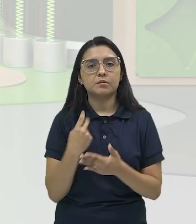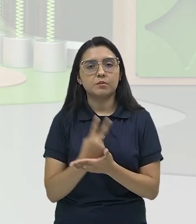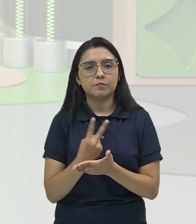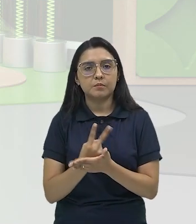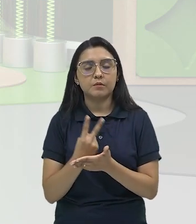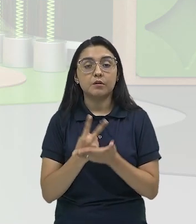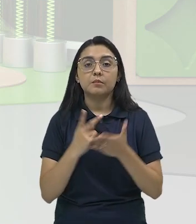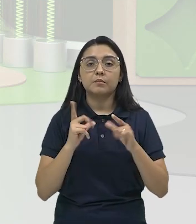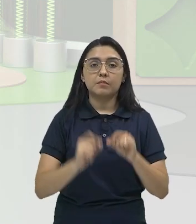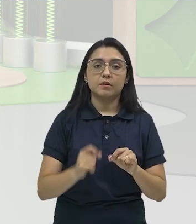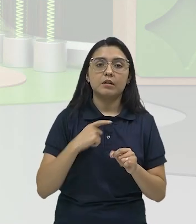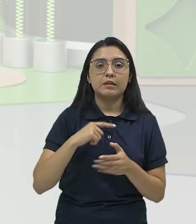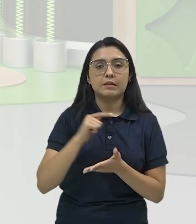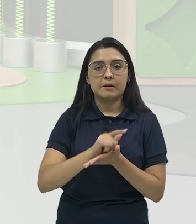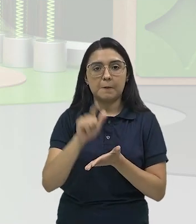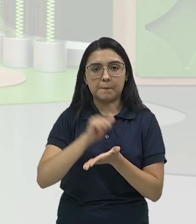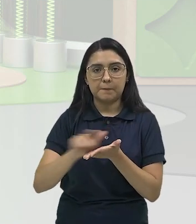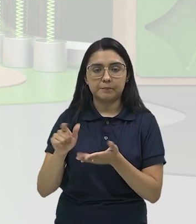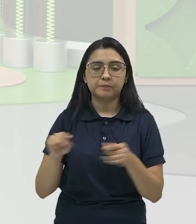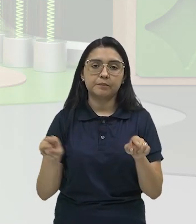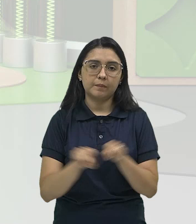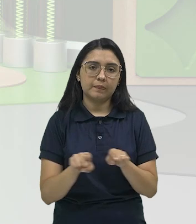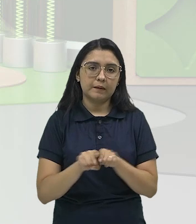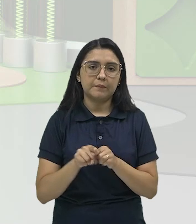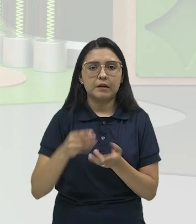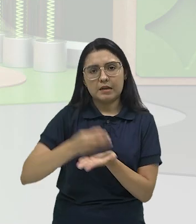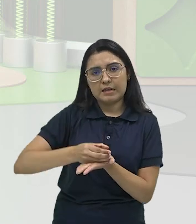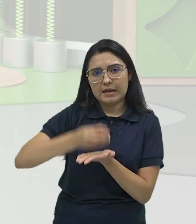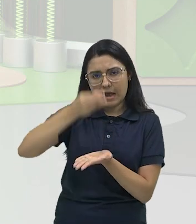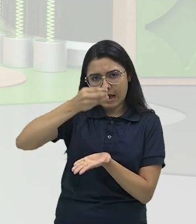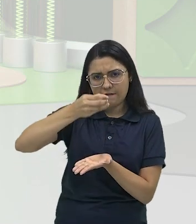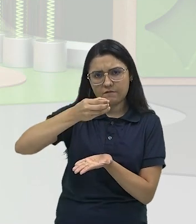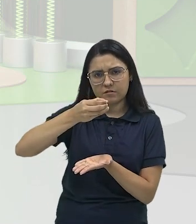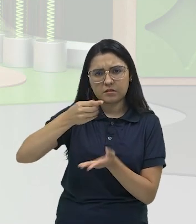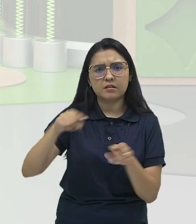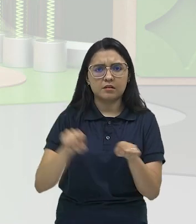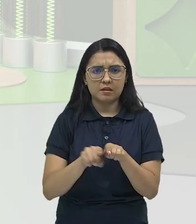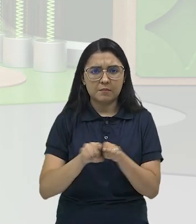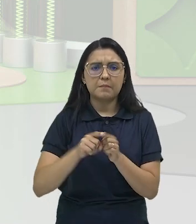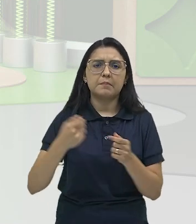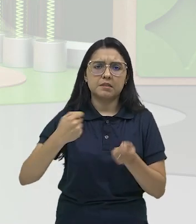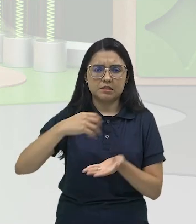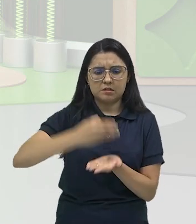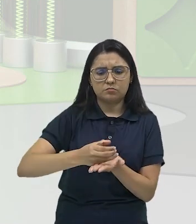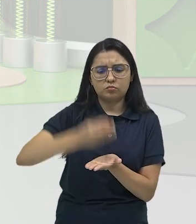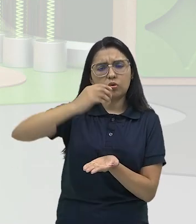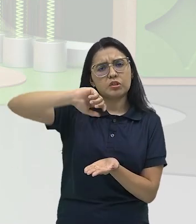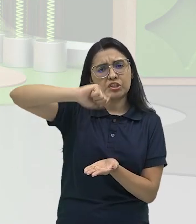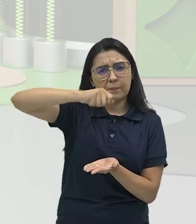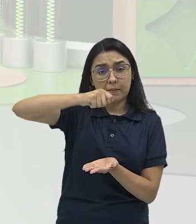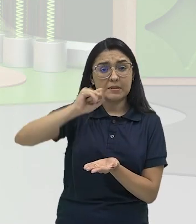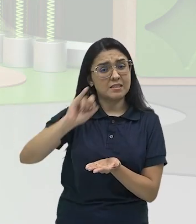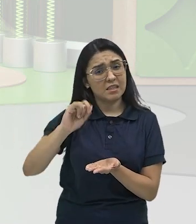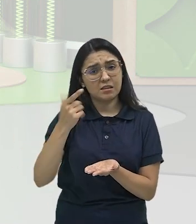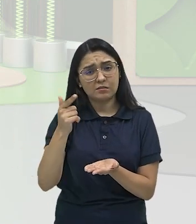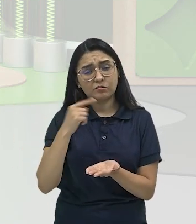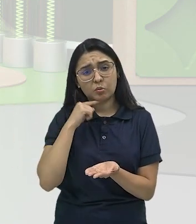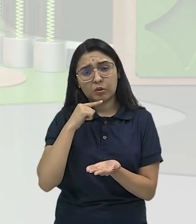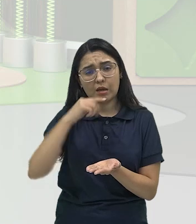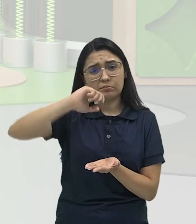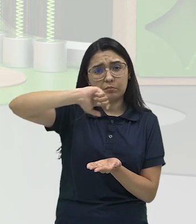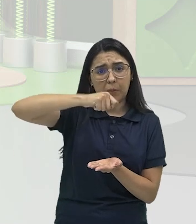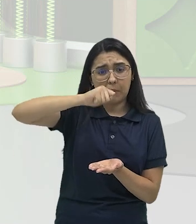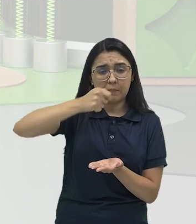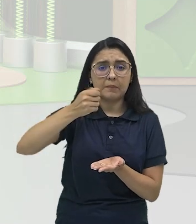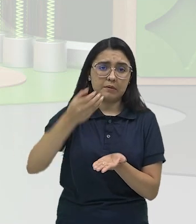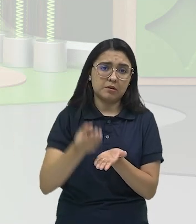deixá-los sempre limpos. As garrafas, gente, o ideal é que elas estejam tampadas, mas se não for possível tampá-las,